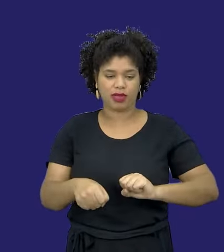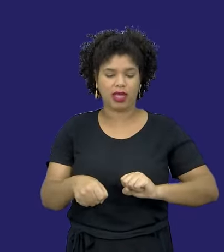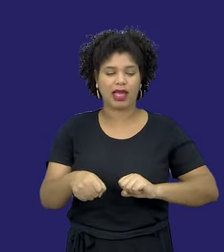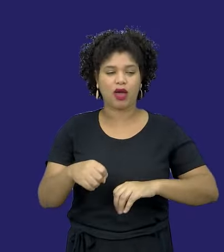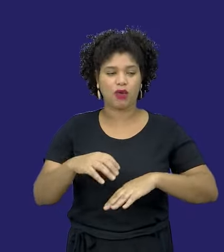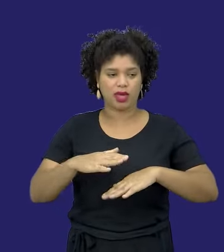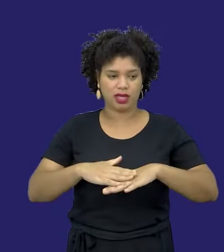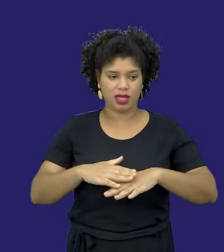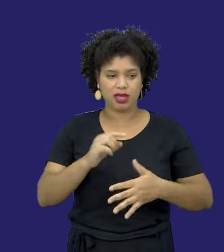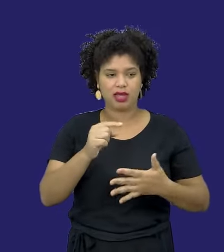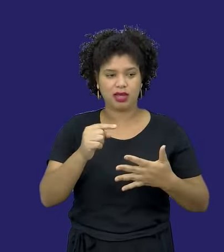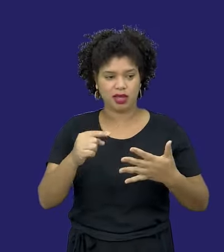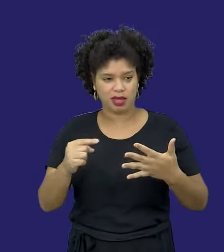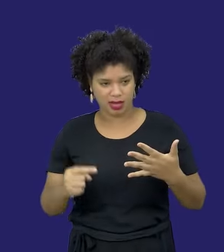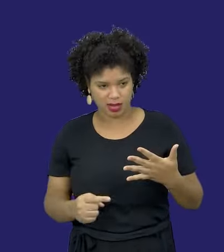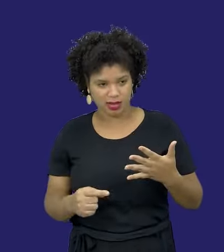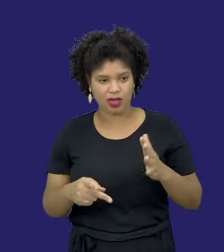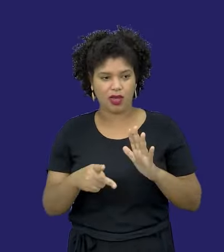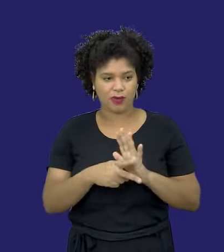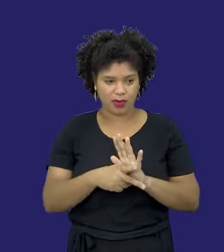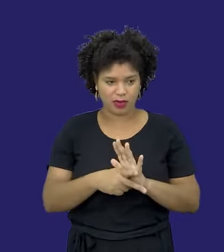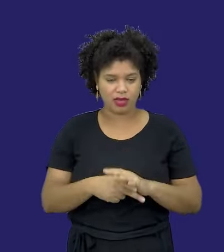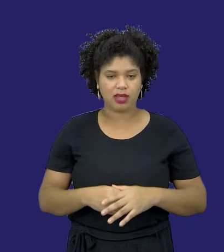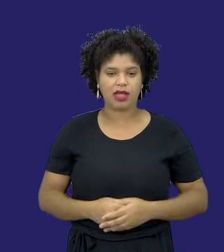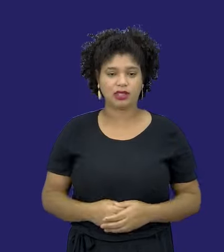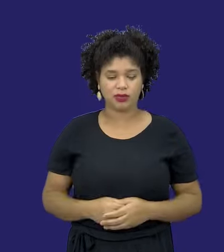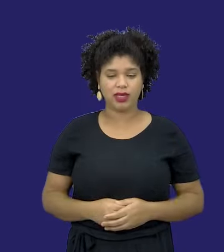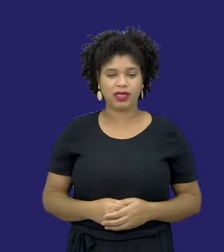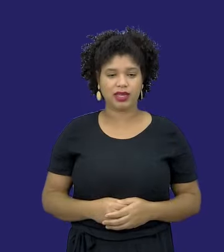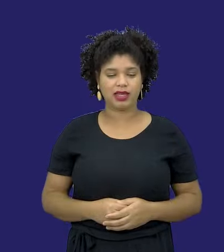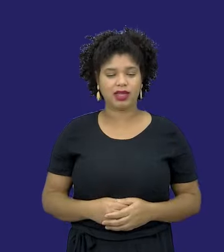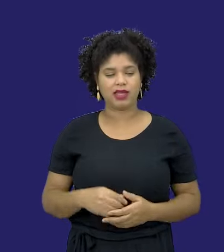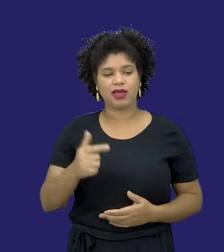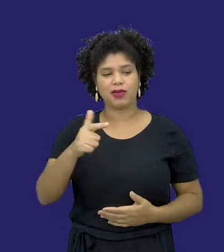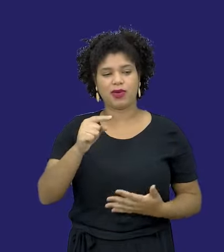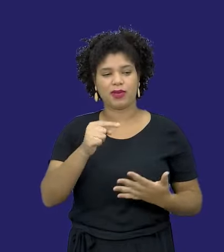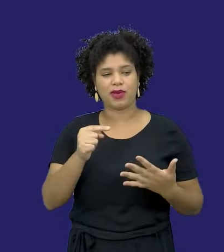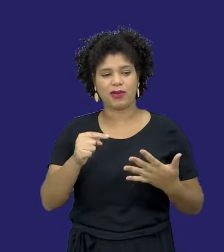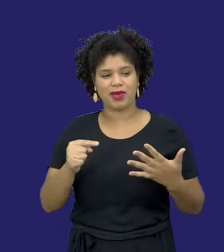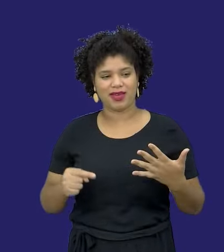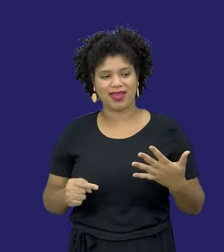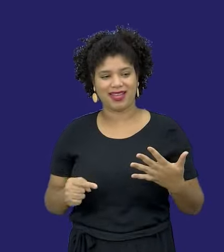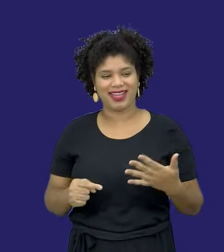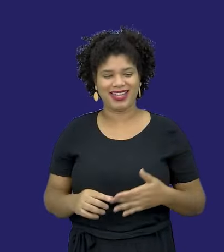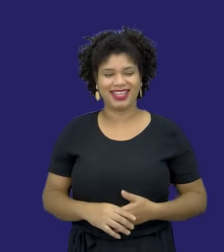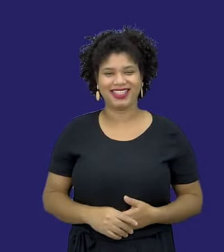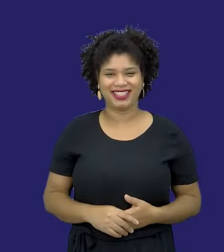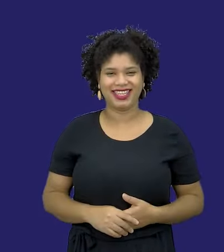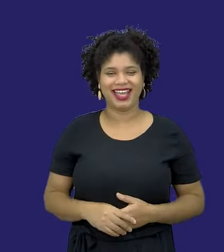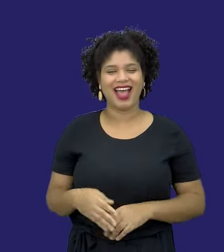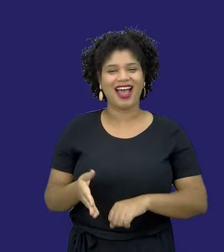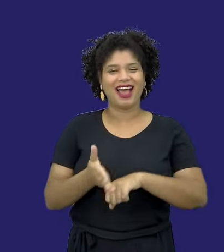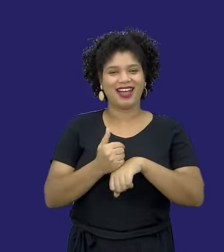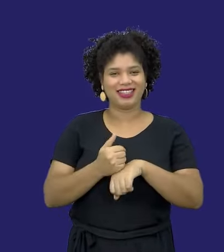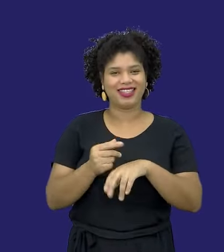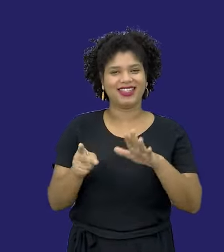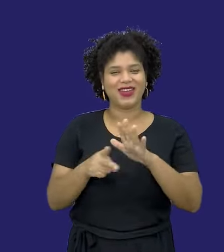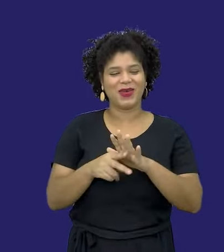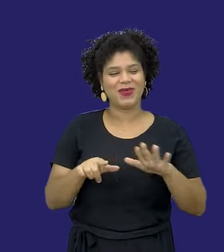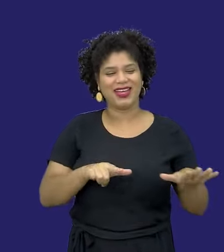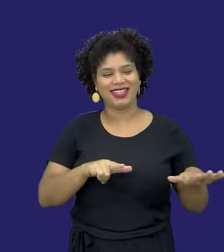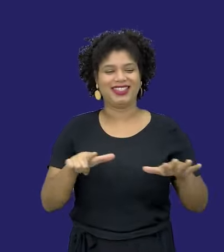é retomada de orientações sobre a avaliação, discutida anteriormente na semana